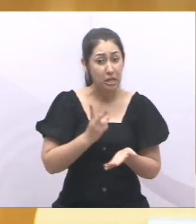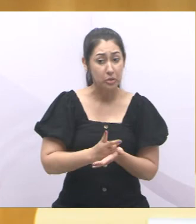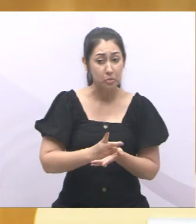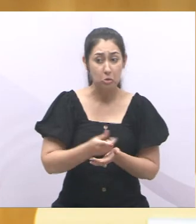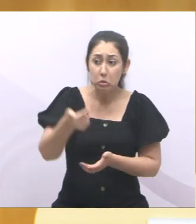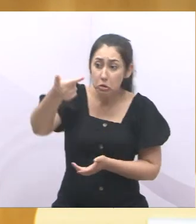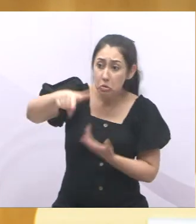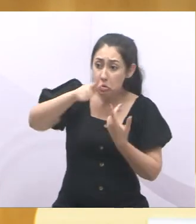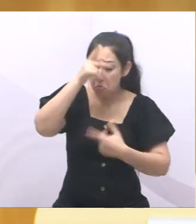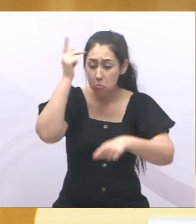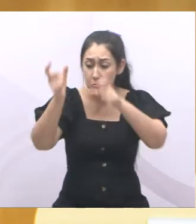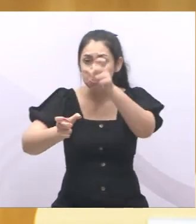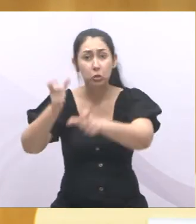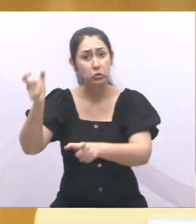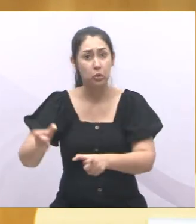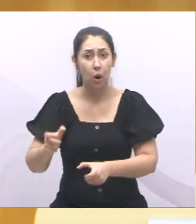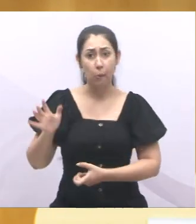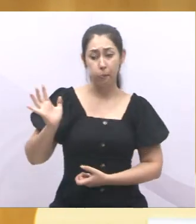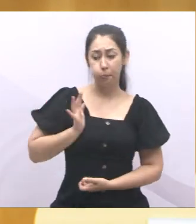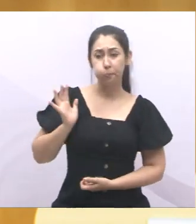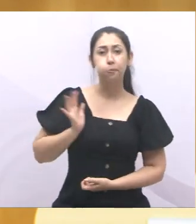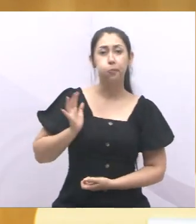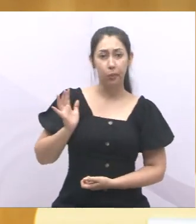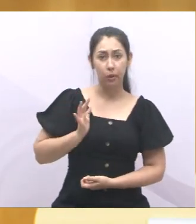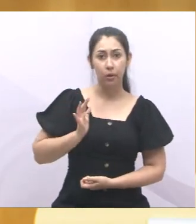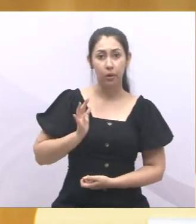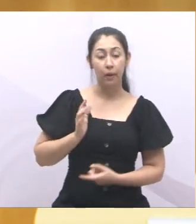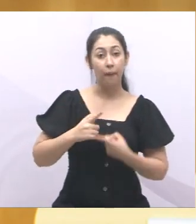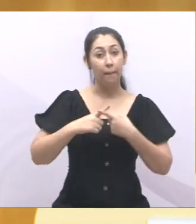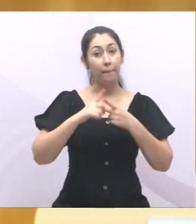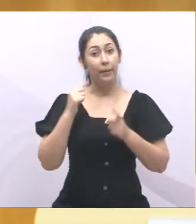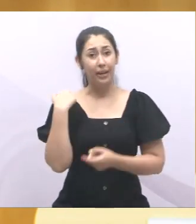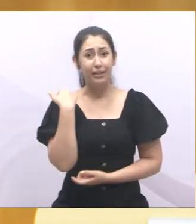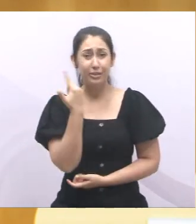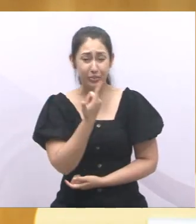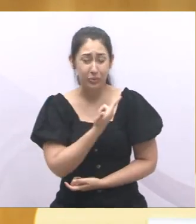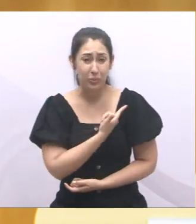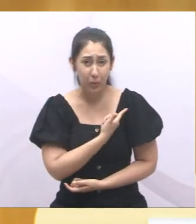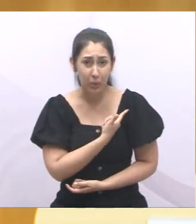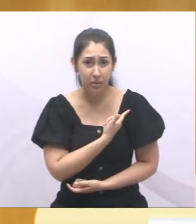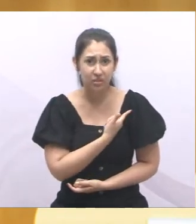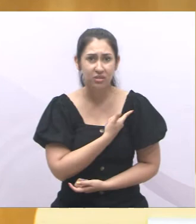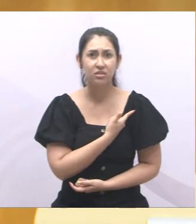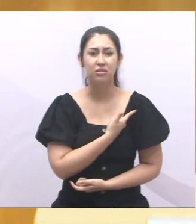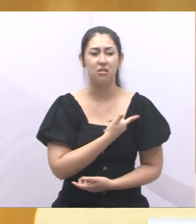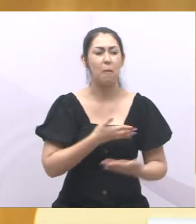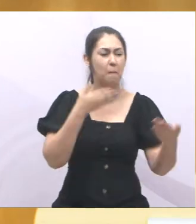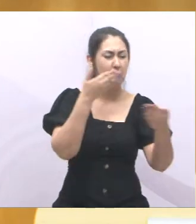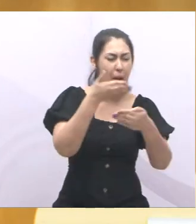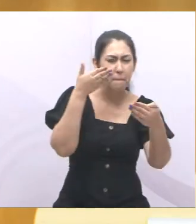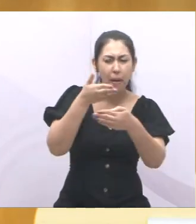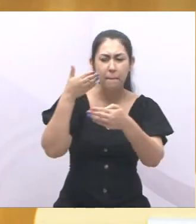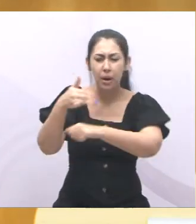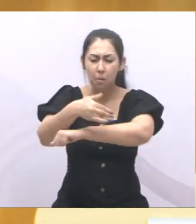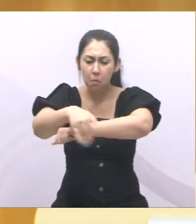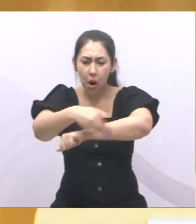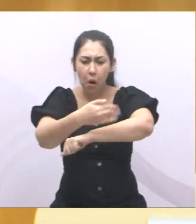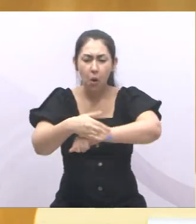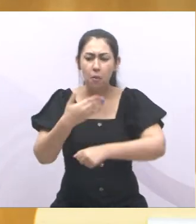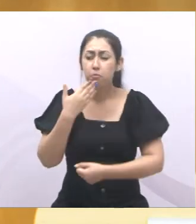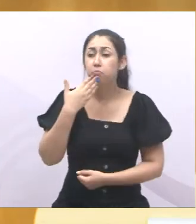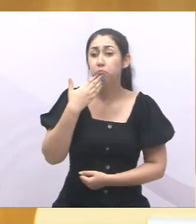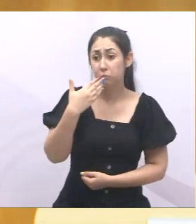prosperidade em nossa cidade. E nós que fomos às ruas, e nós que pedimos